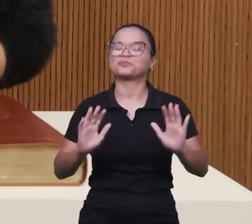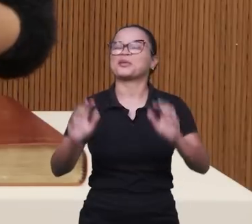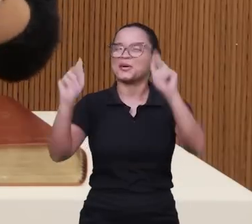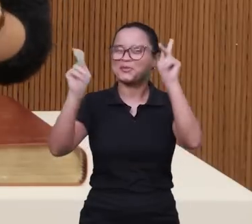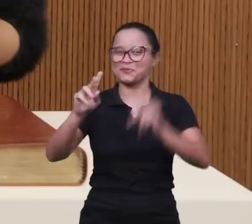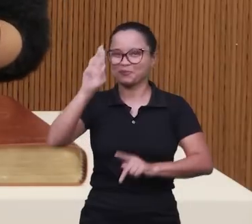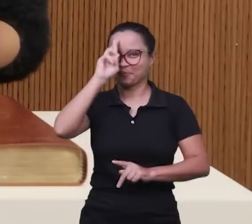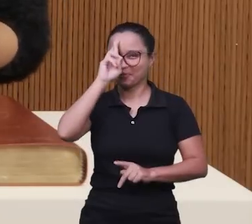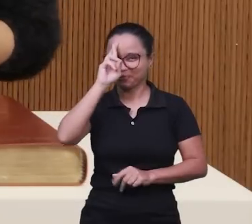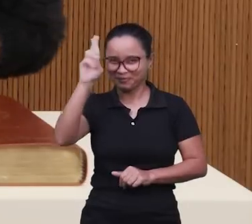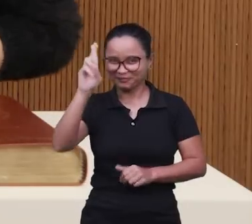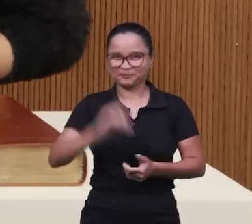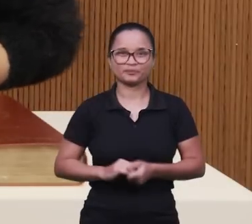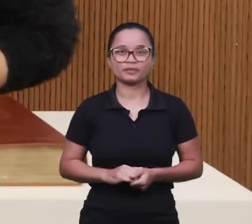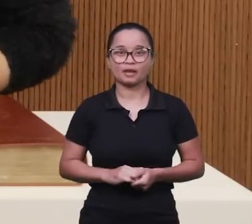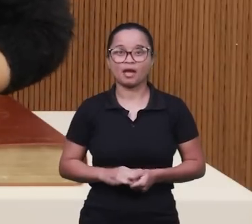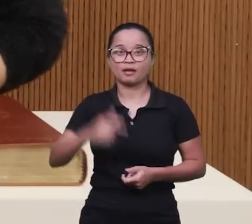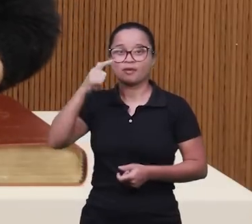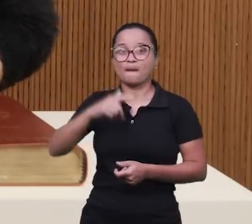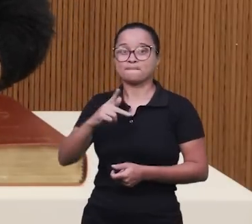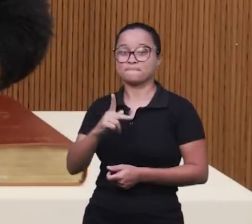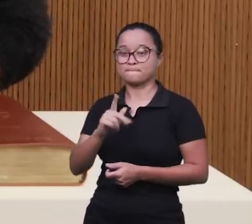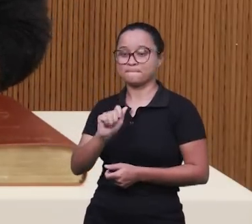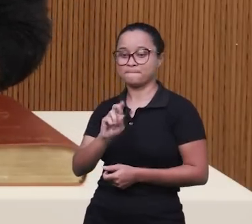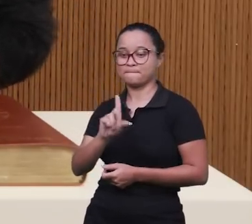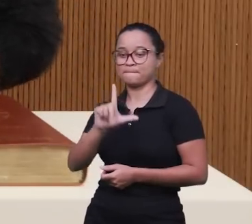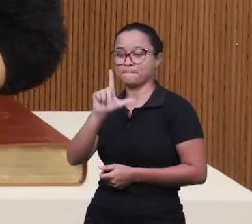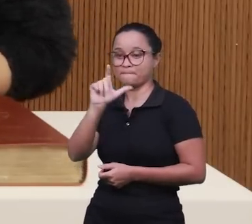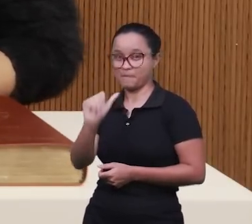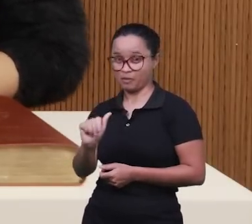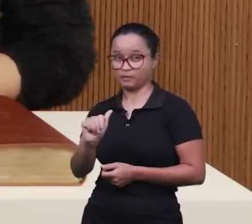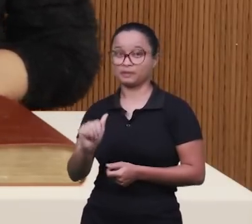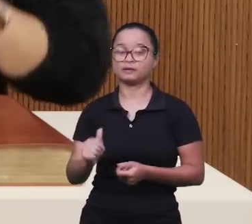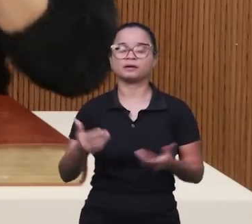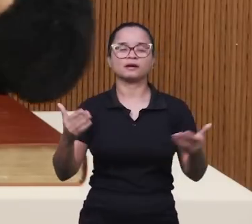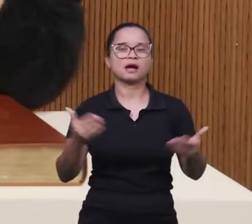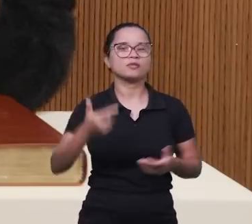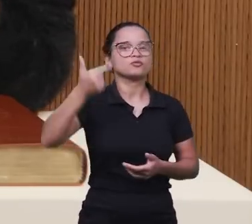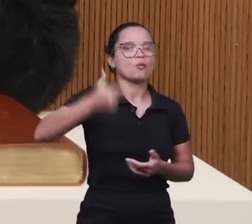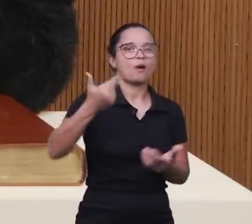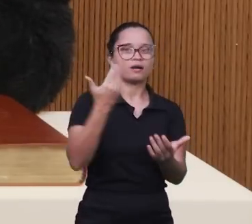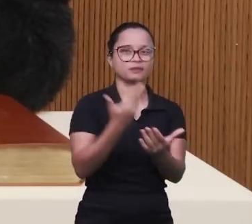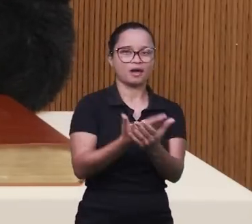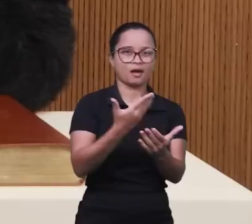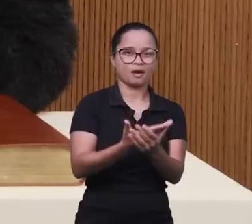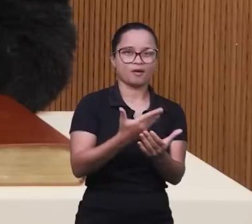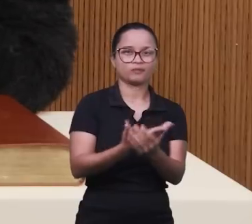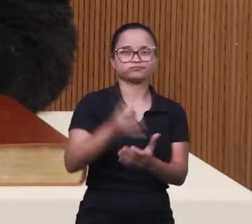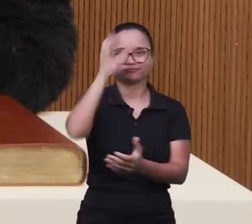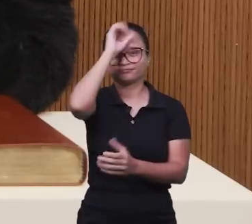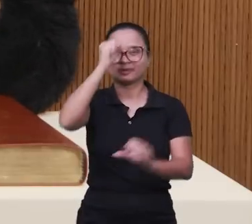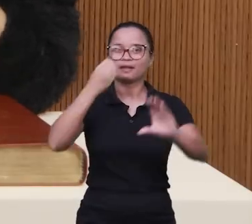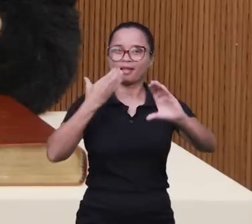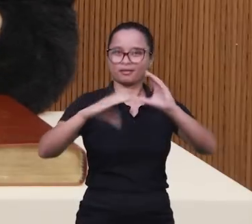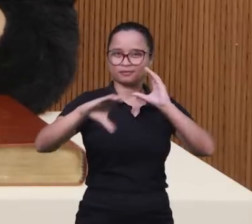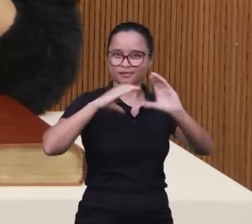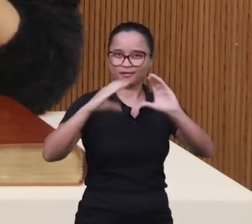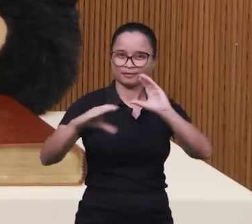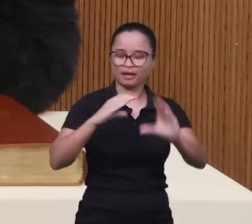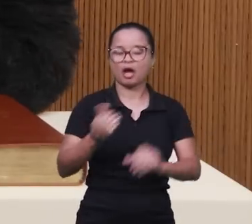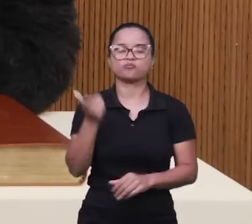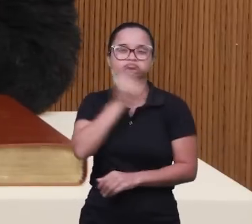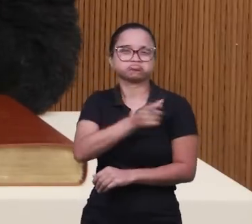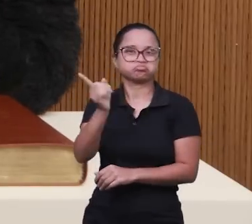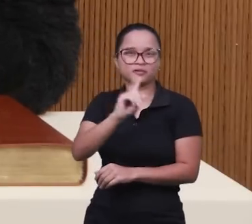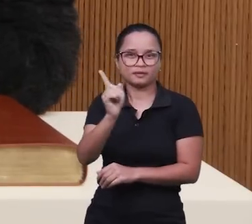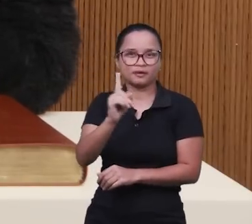Olá, irmãos, a paz do Senhor. Eu sou Paula Santana e essa é a nossa segunda aula de canto. Se você não